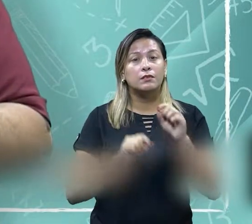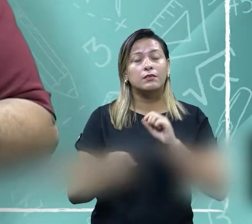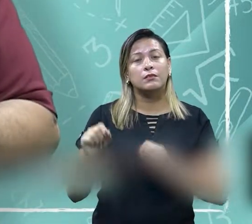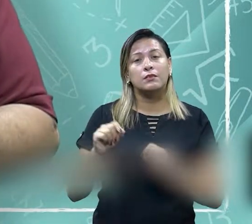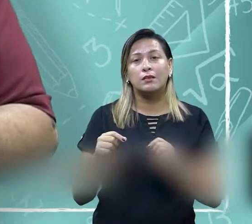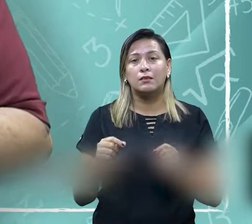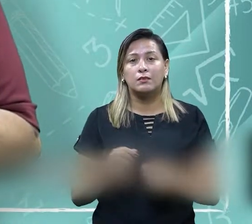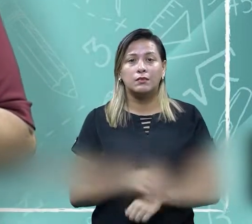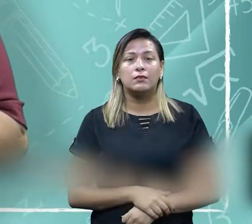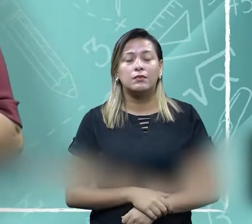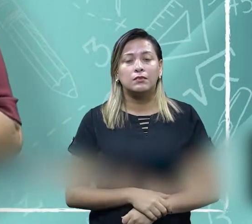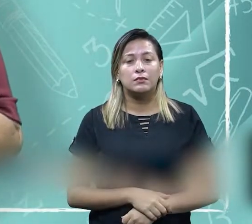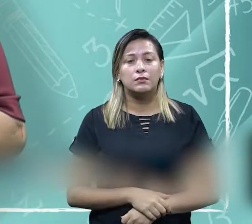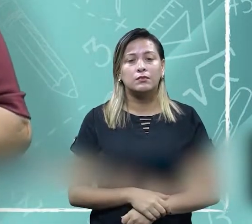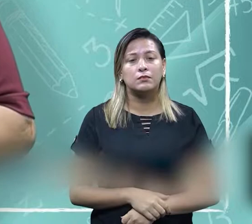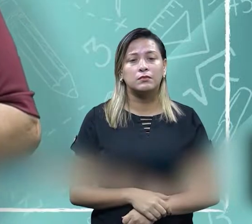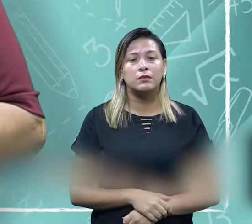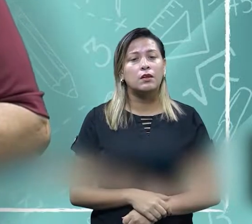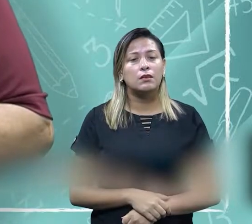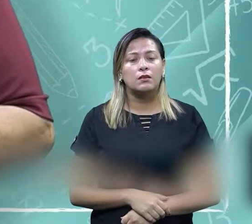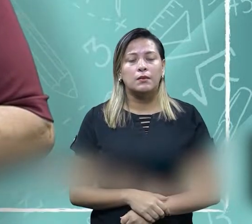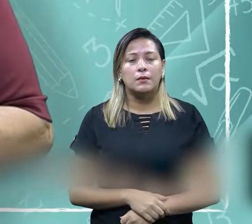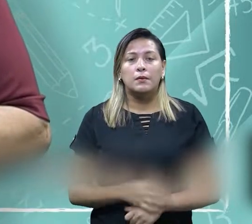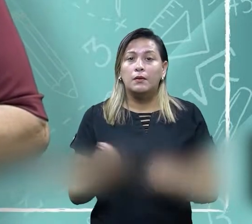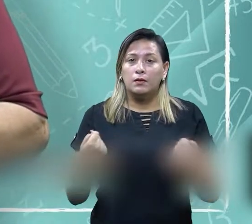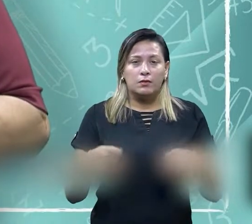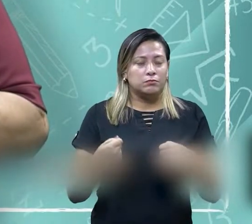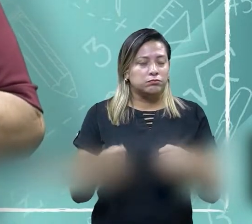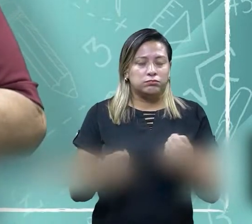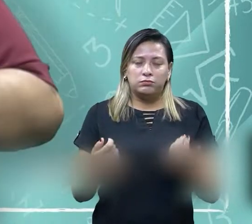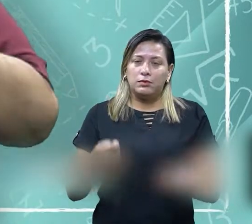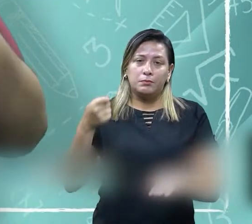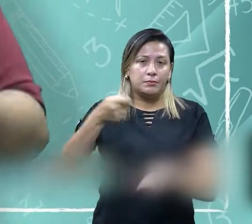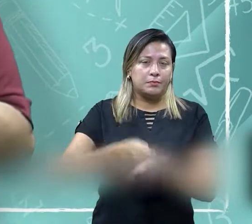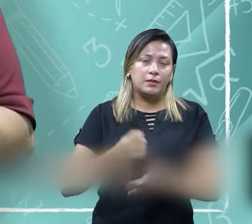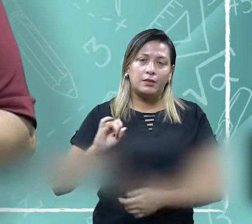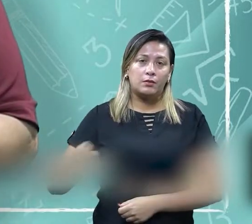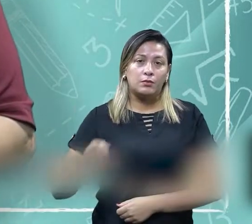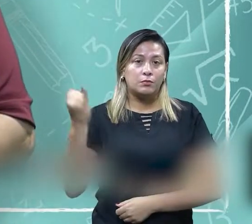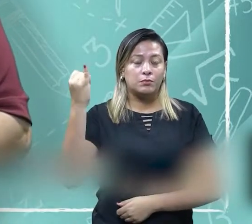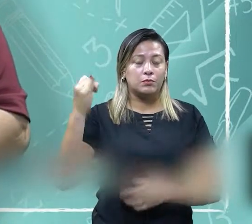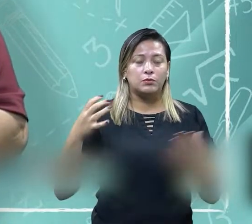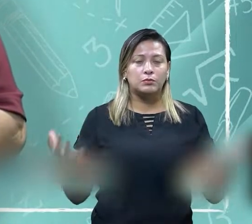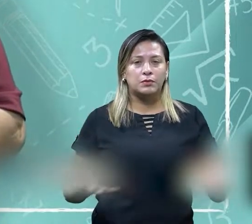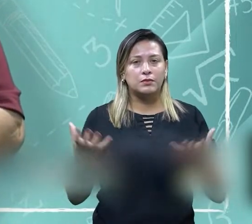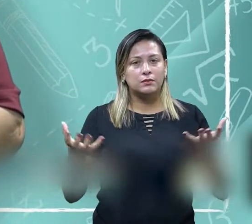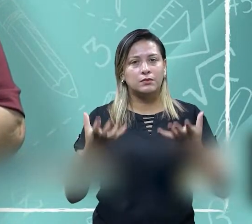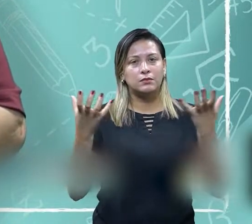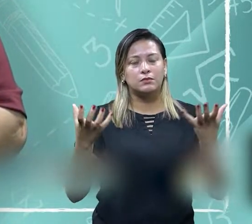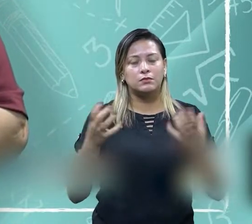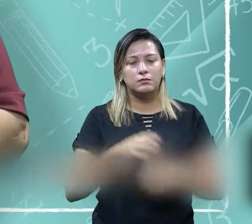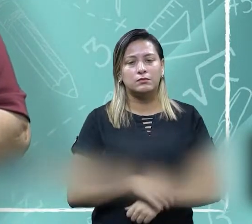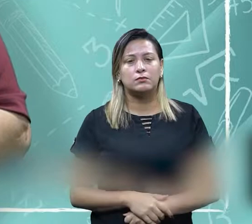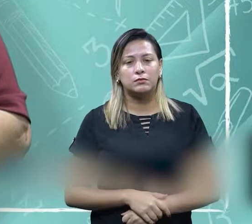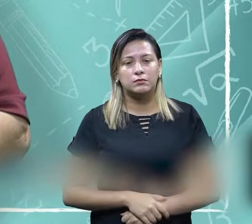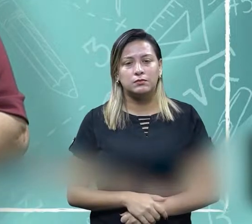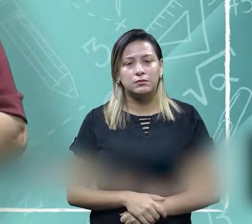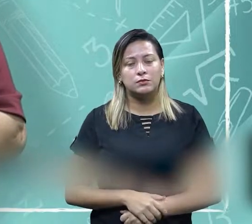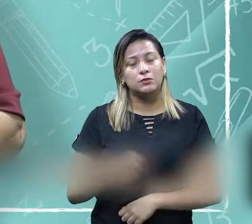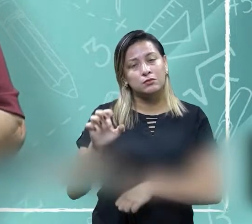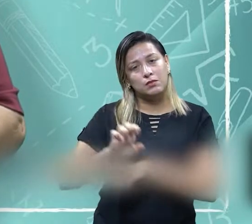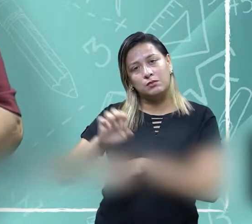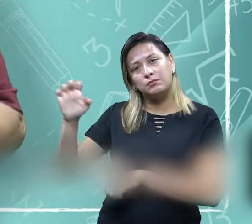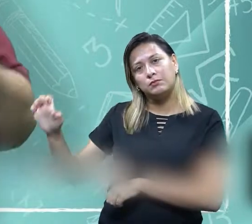uma suspensão desse imposto para incentivar ao produto para a